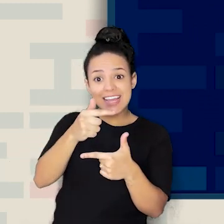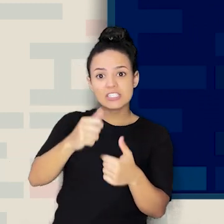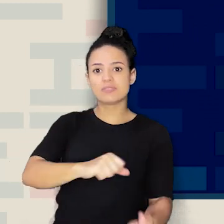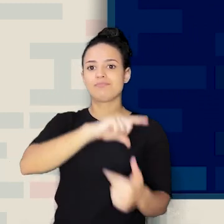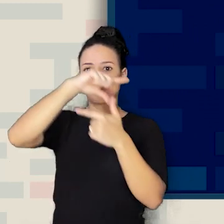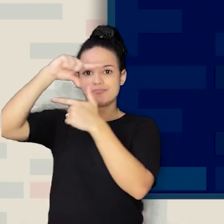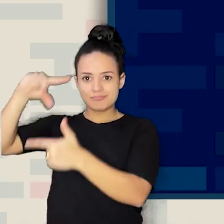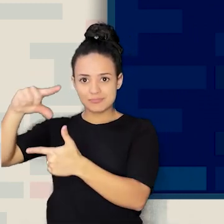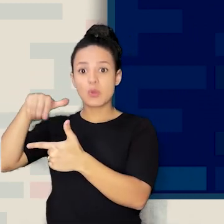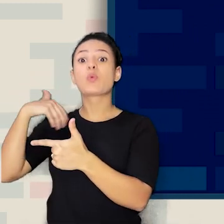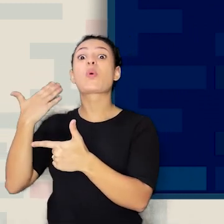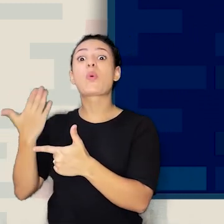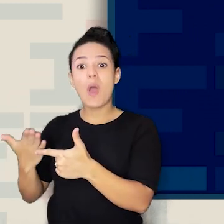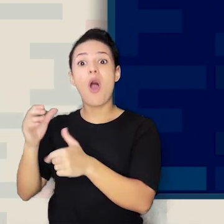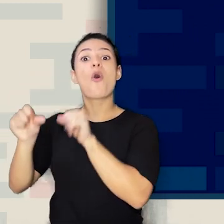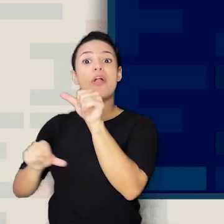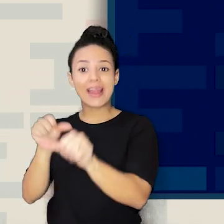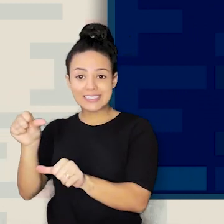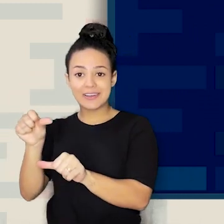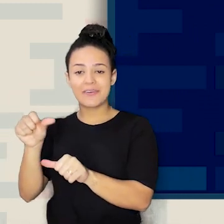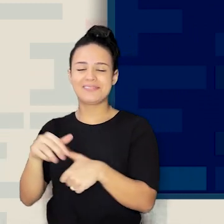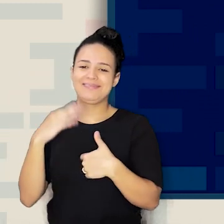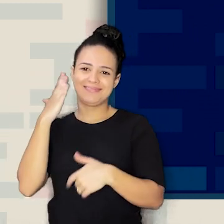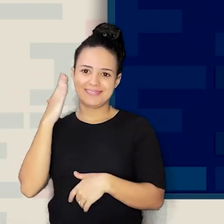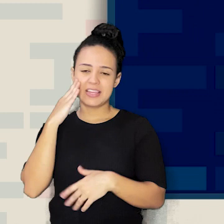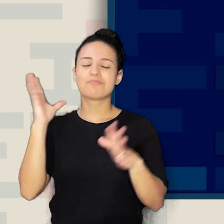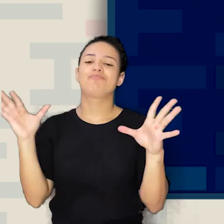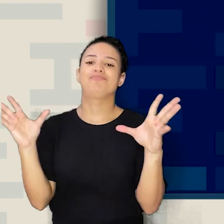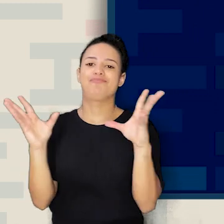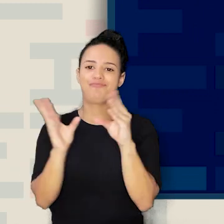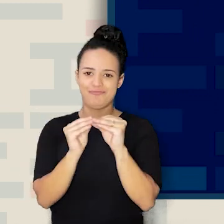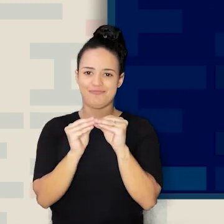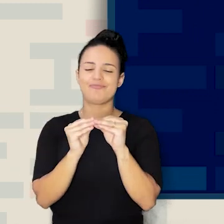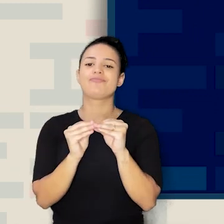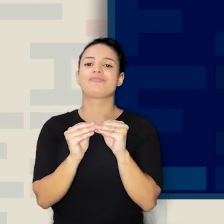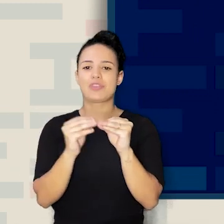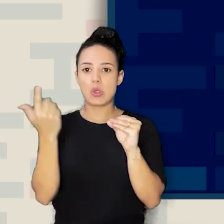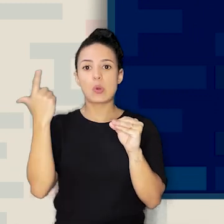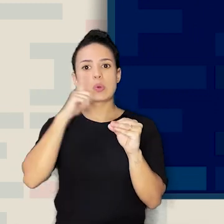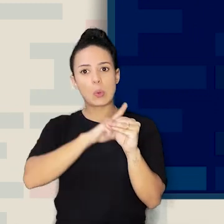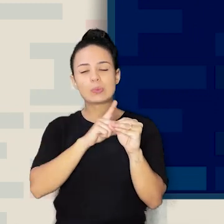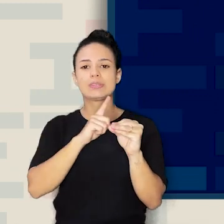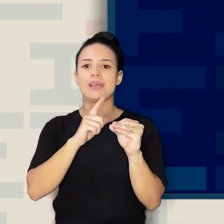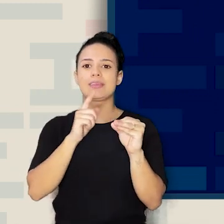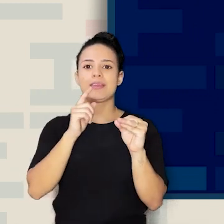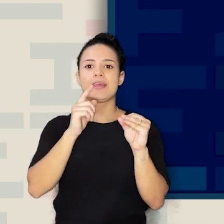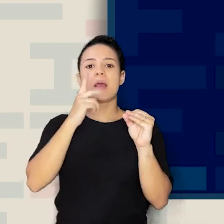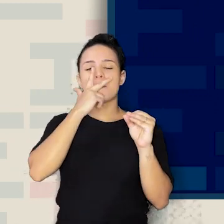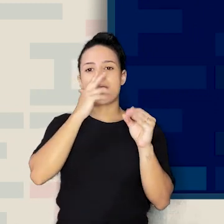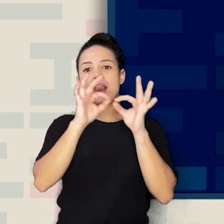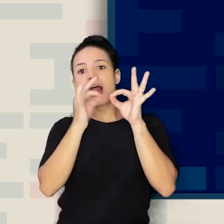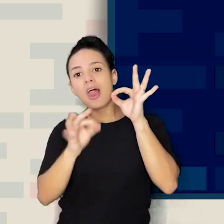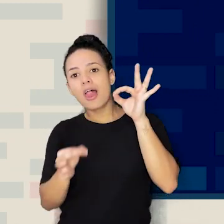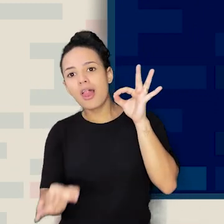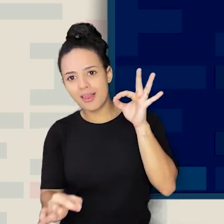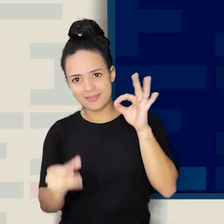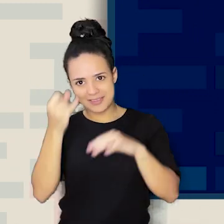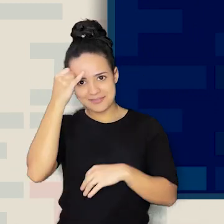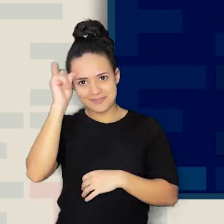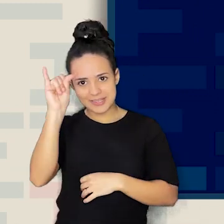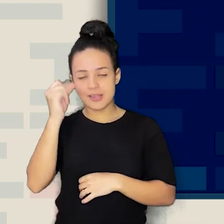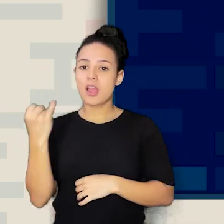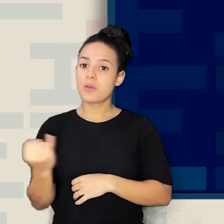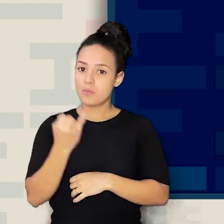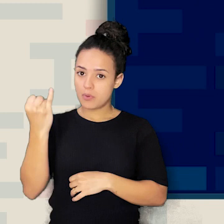para a alteração. Então, consigo simplificar e consigo economizar pontos, tá? Isso é muito importante